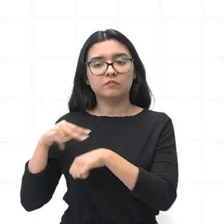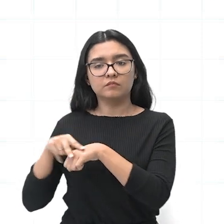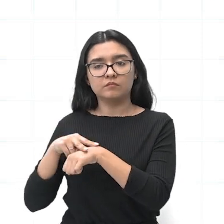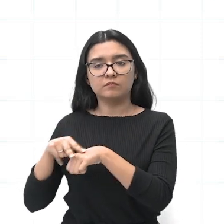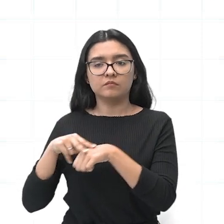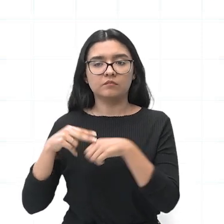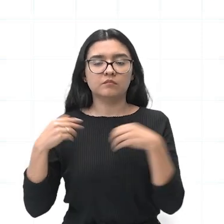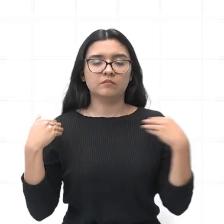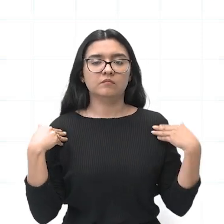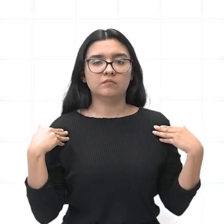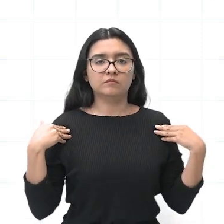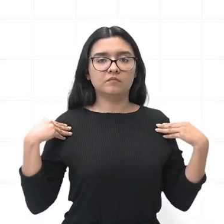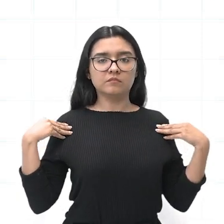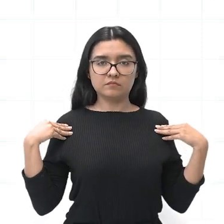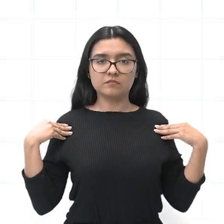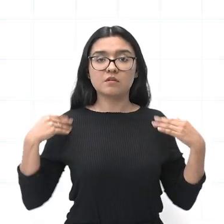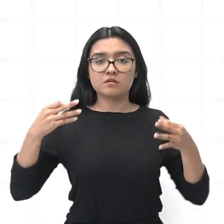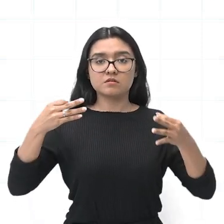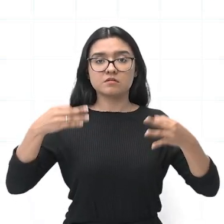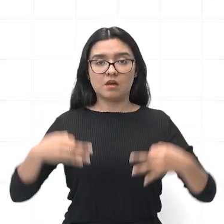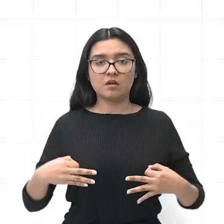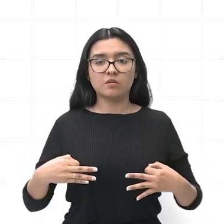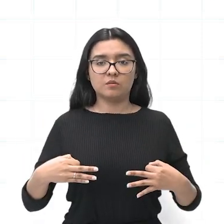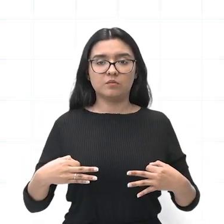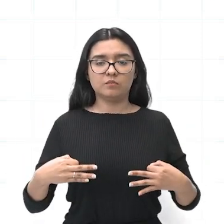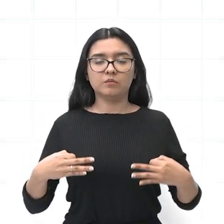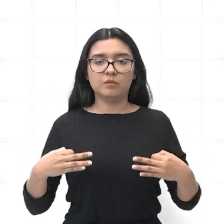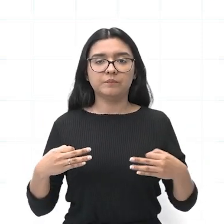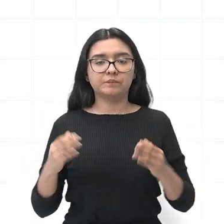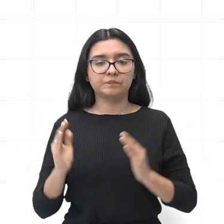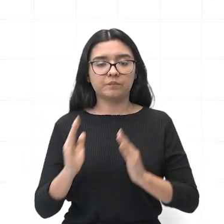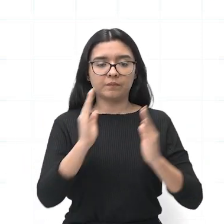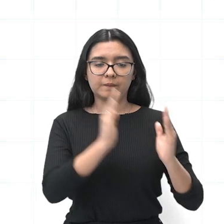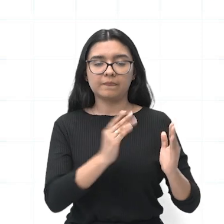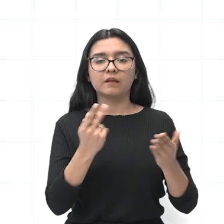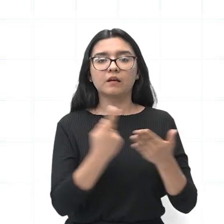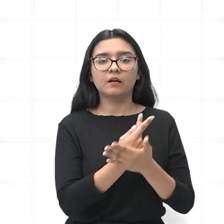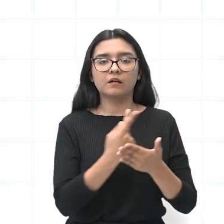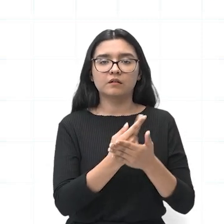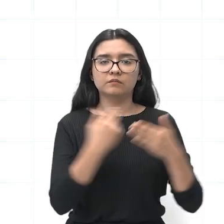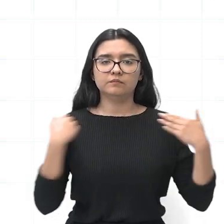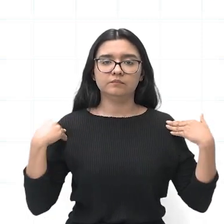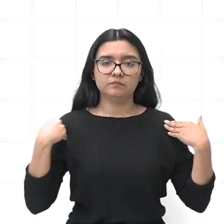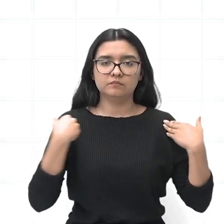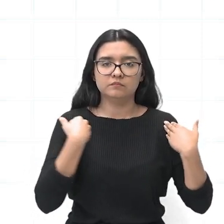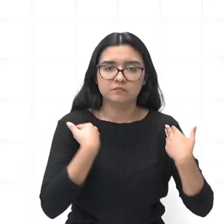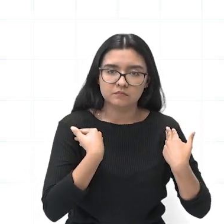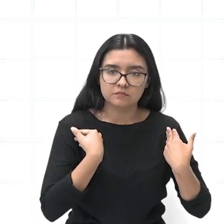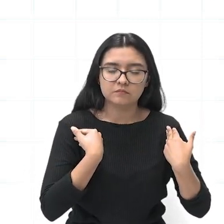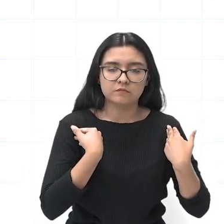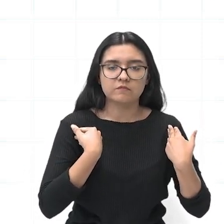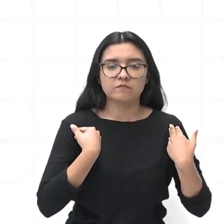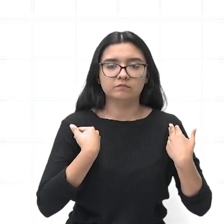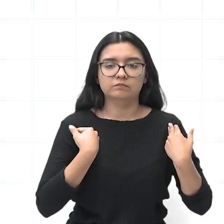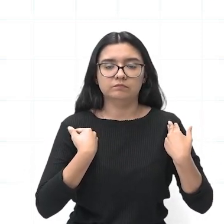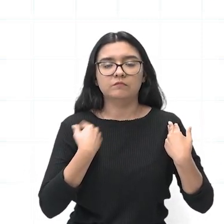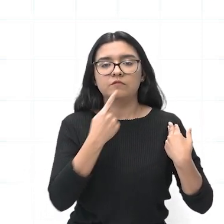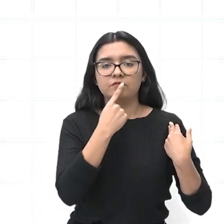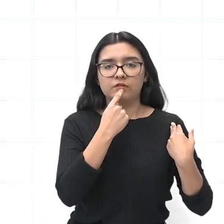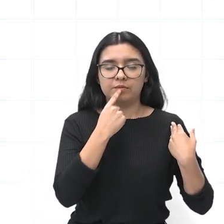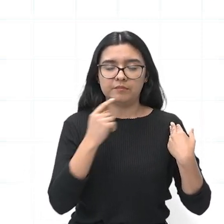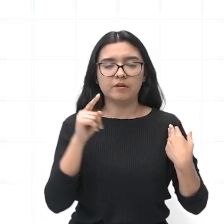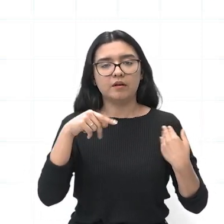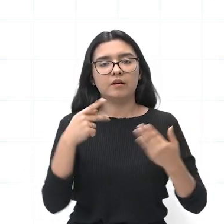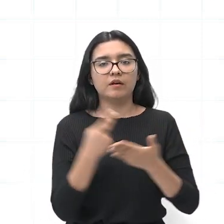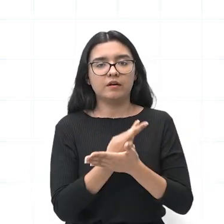tórax elevado, não tem a curvatura nas costas ali, e essa à frente com a linha vermelha, o tracejado vermelho,